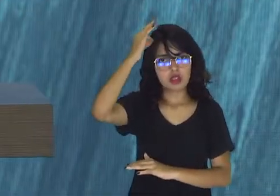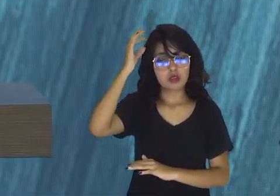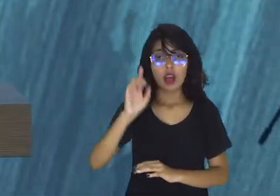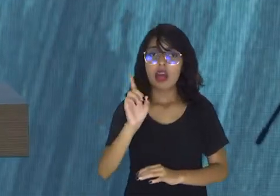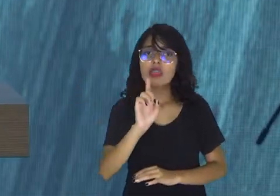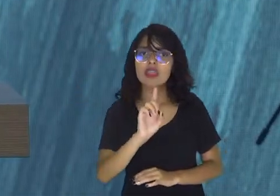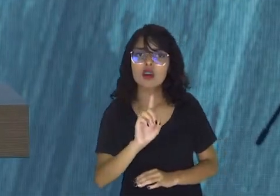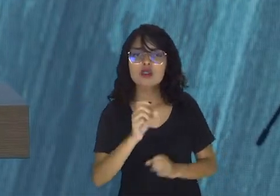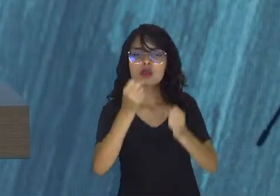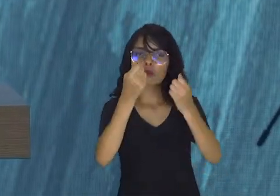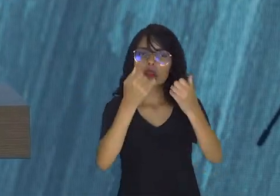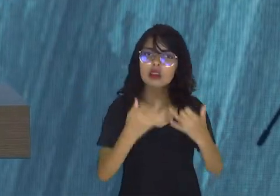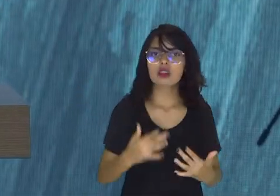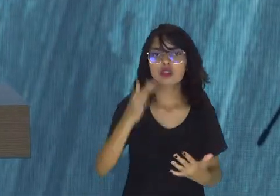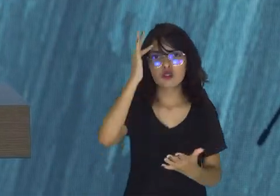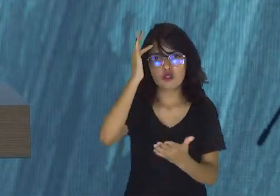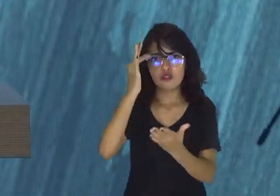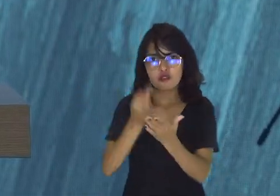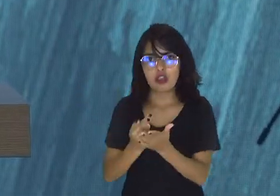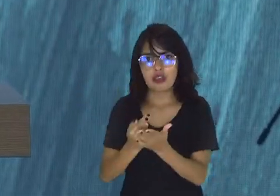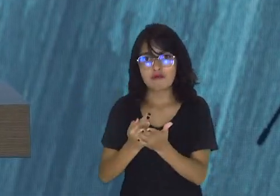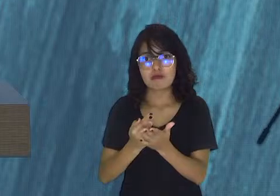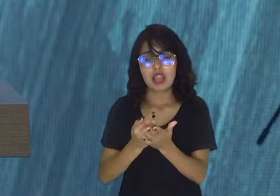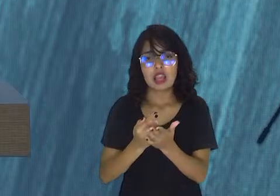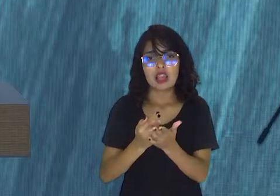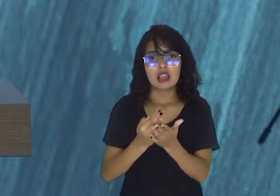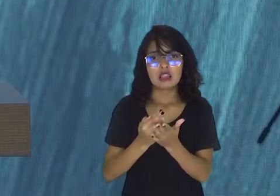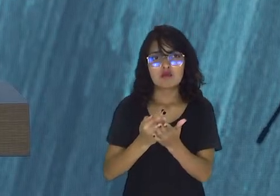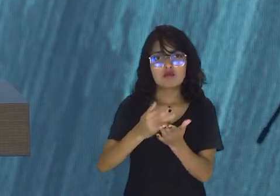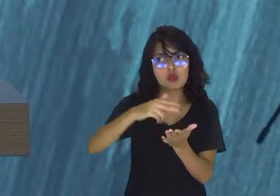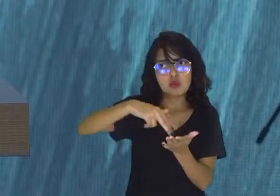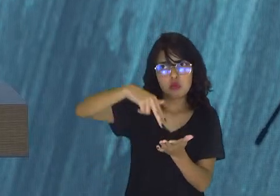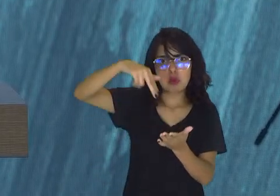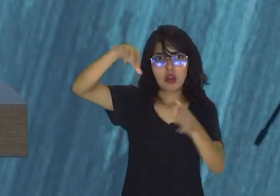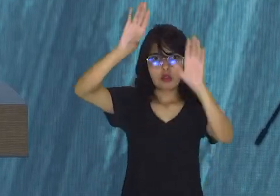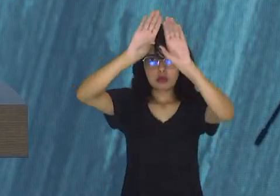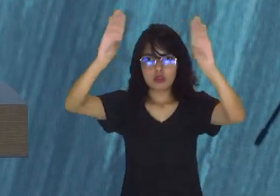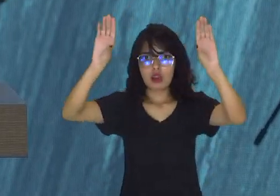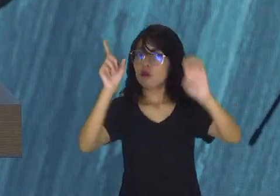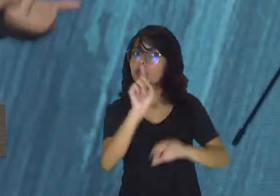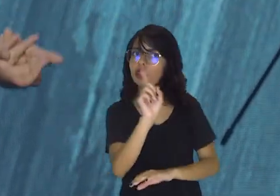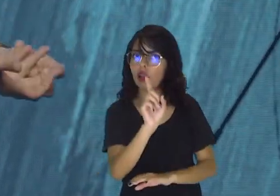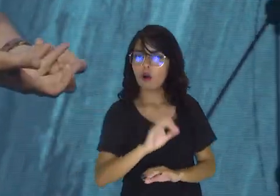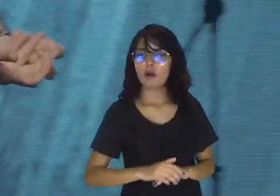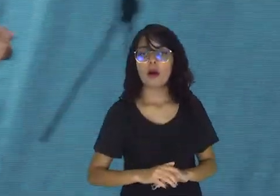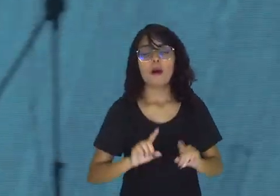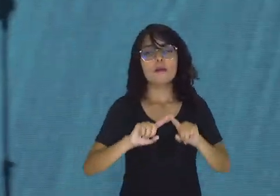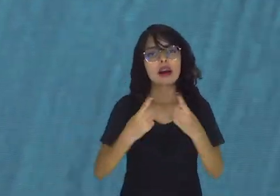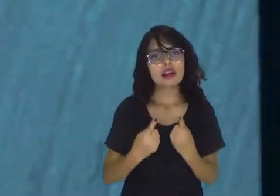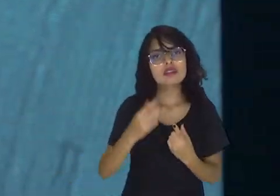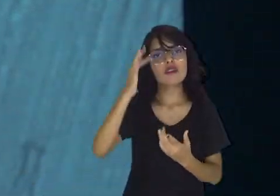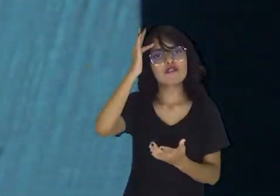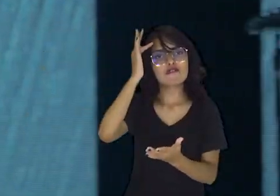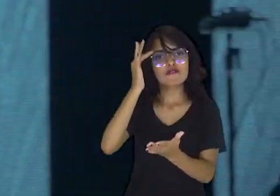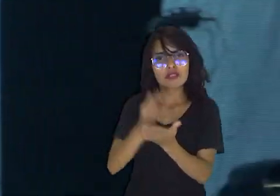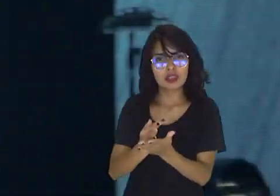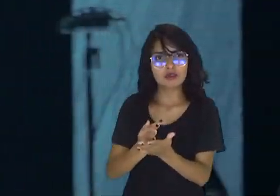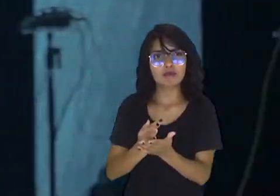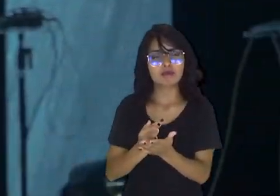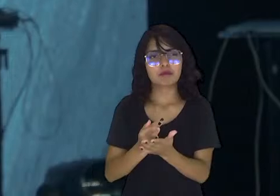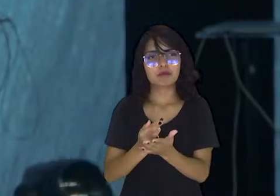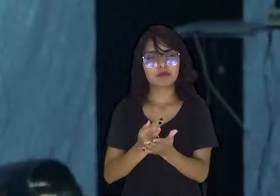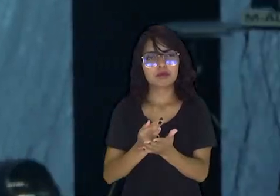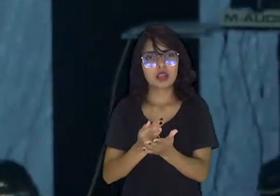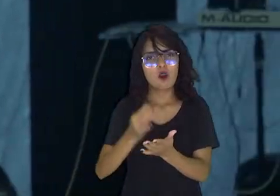céu. Mas é uma fé como um dom, como um fruto do Espírito Santo,